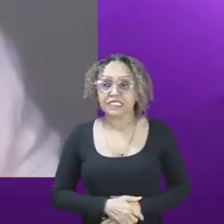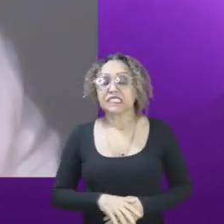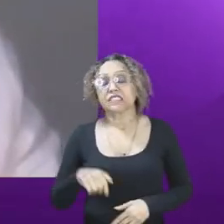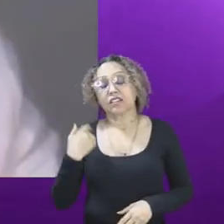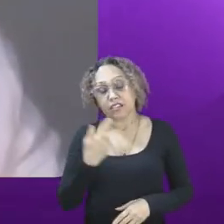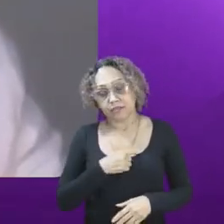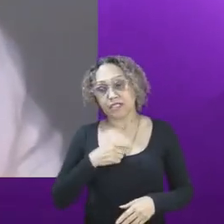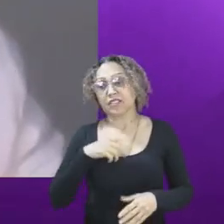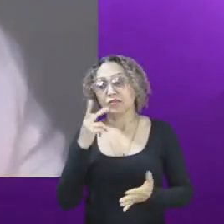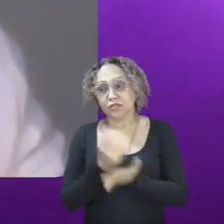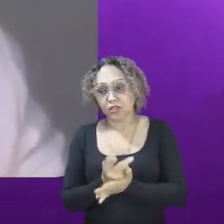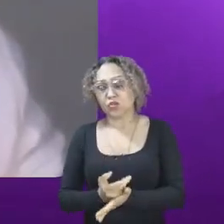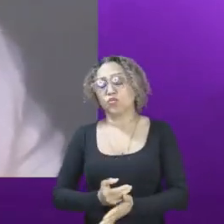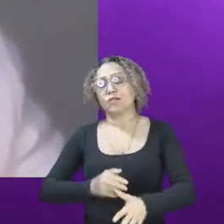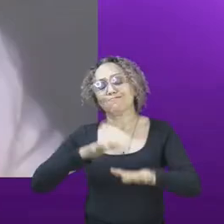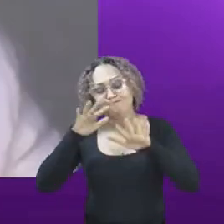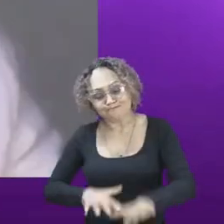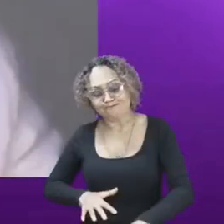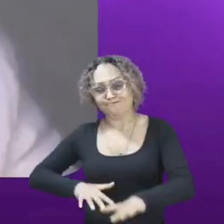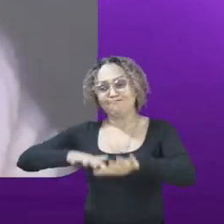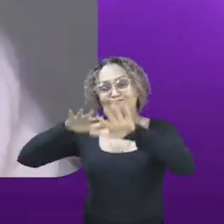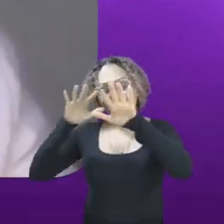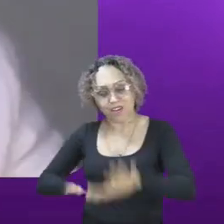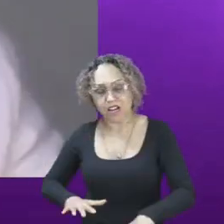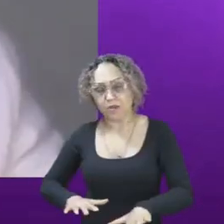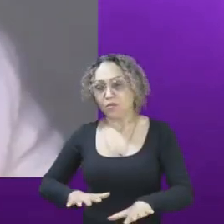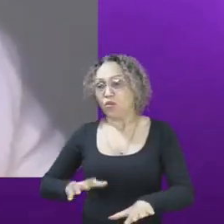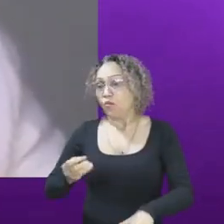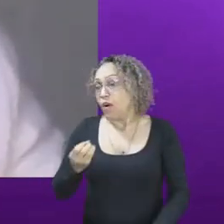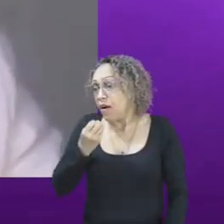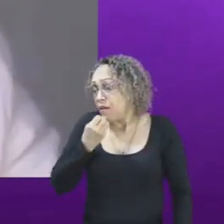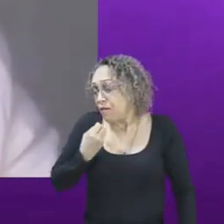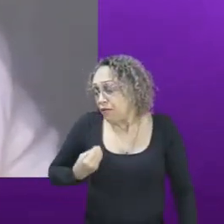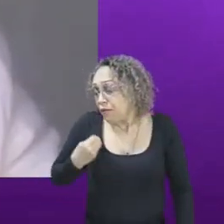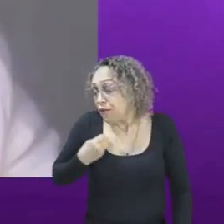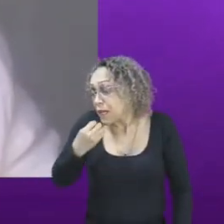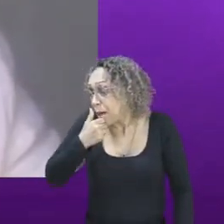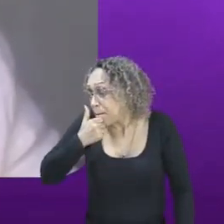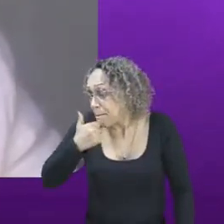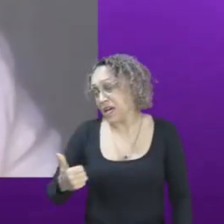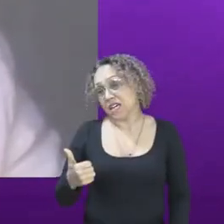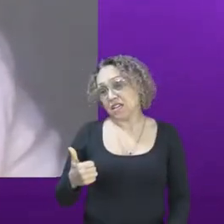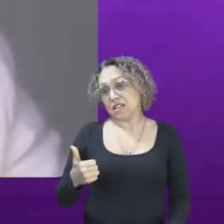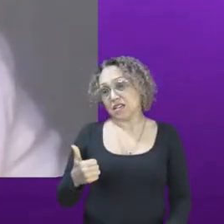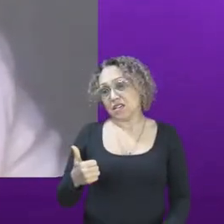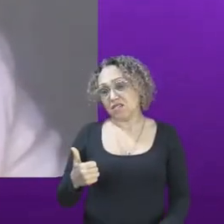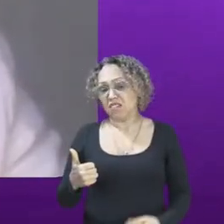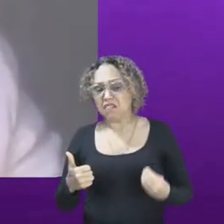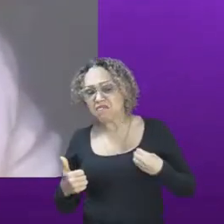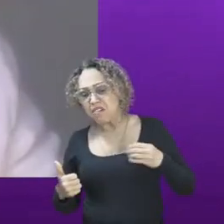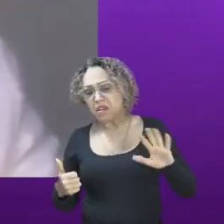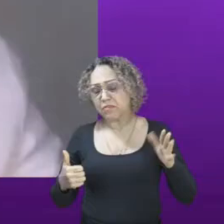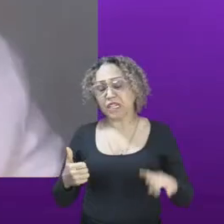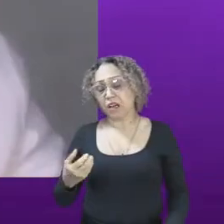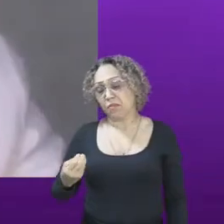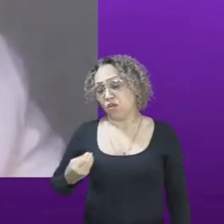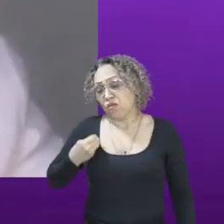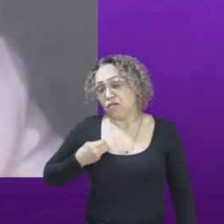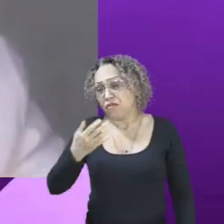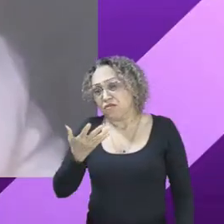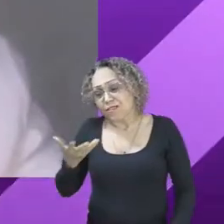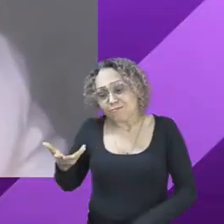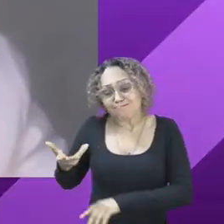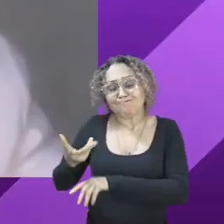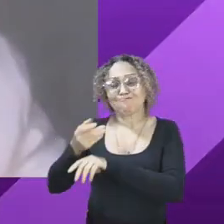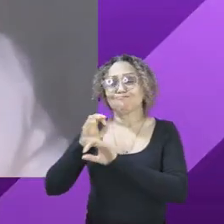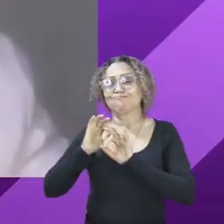bem viver, pensando nessa tecnologia e associando essas tecnologias do cuidado à luta